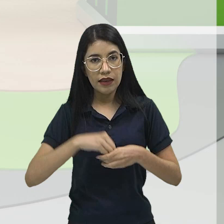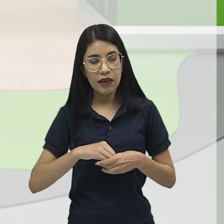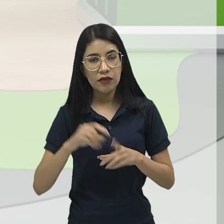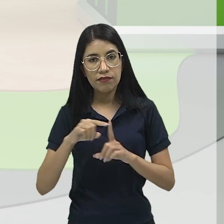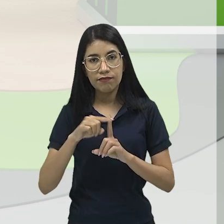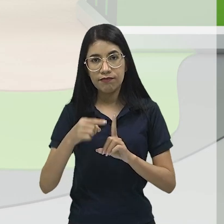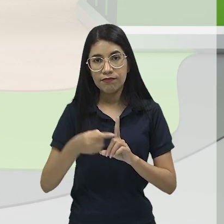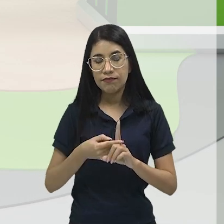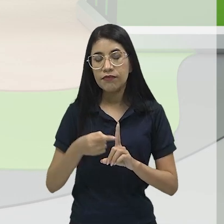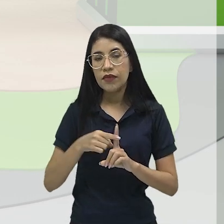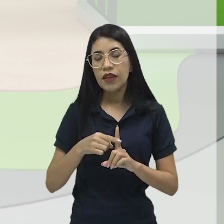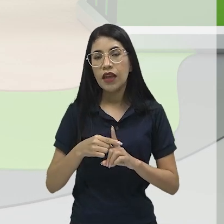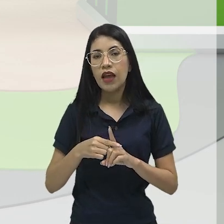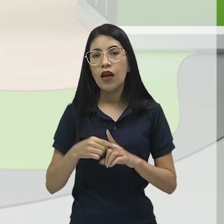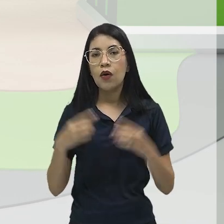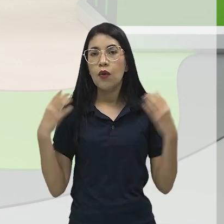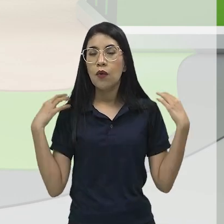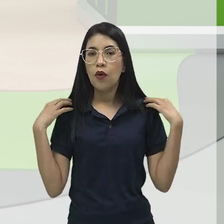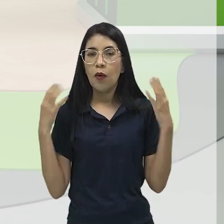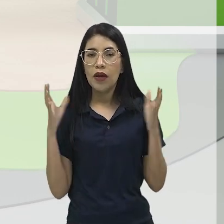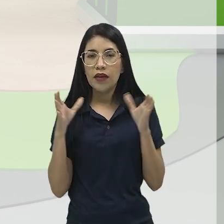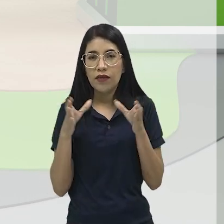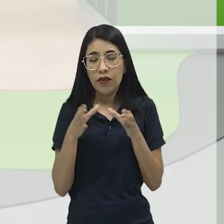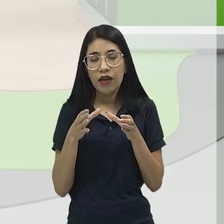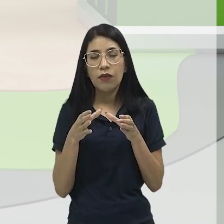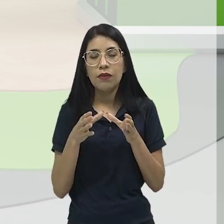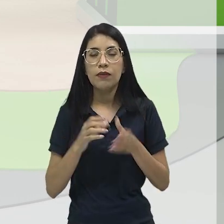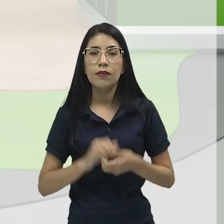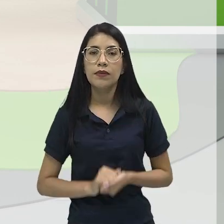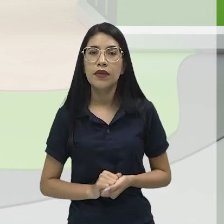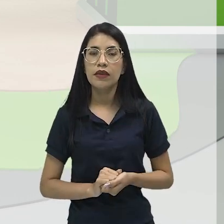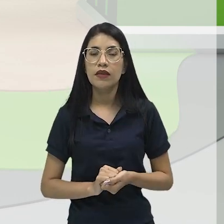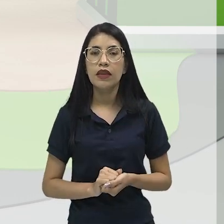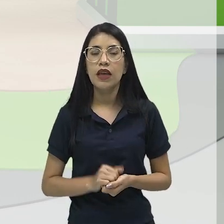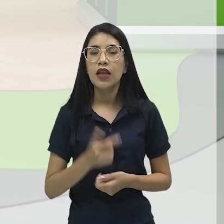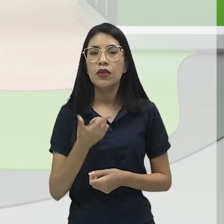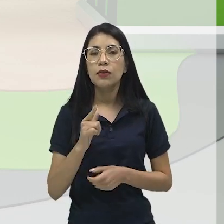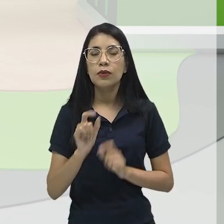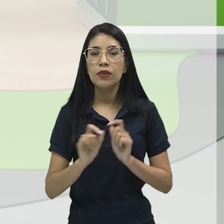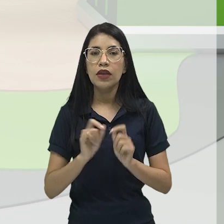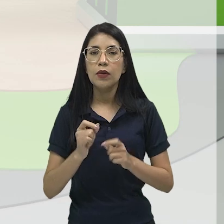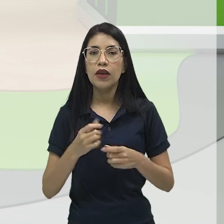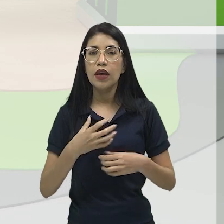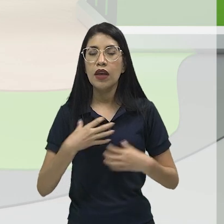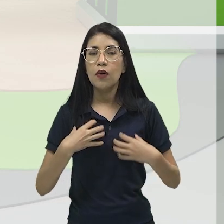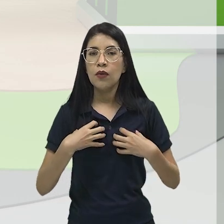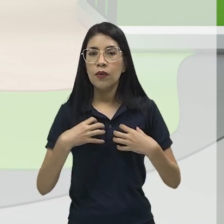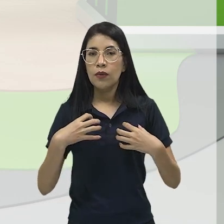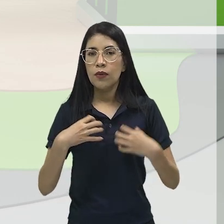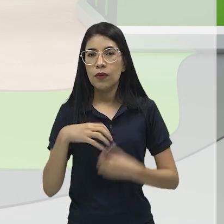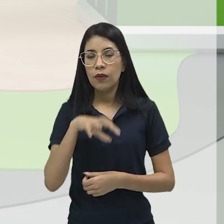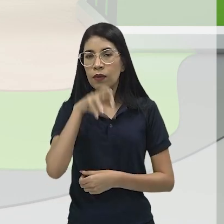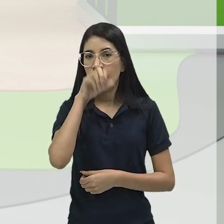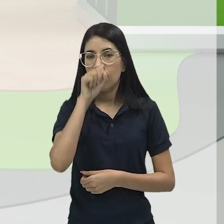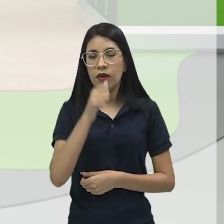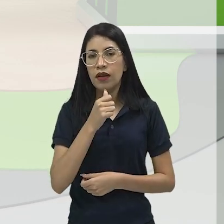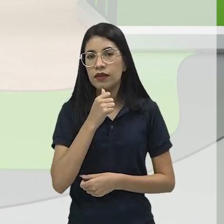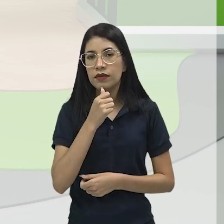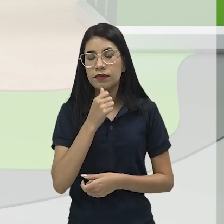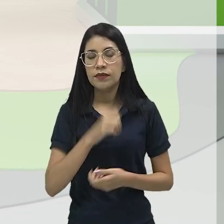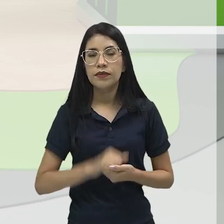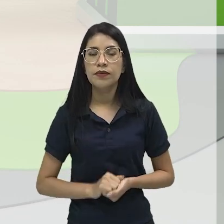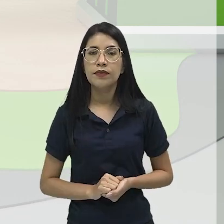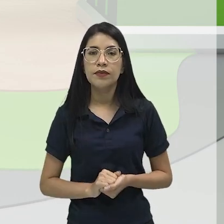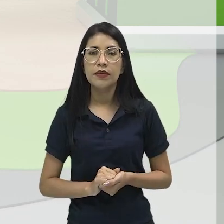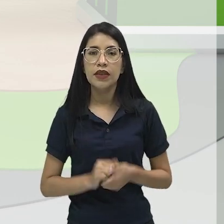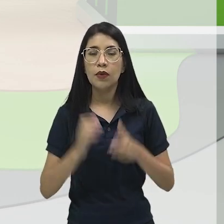dentro, né, a parte dos ombros aqui ela fica bem encolhidinha, né, porque ele não tem ainda ar no pulmão, então ele está bem sequinho.